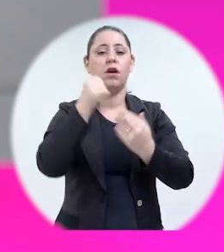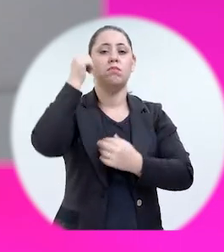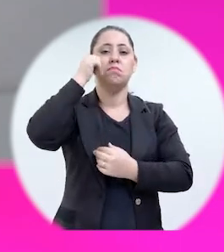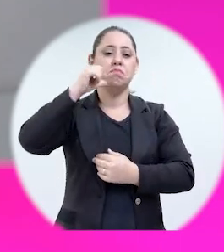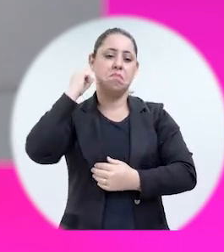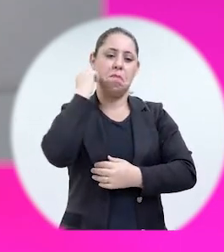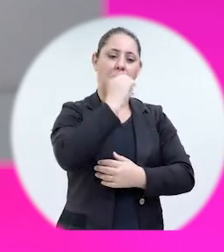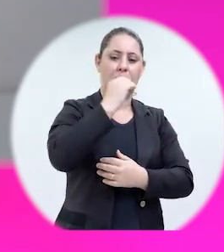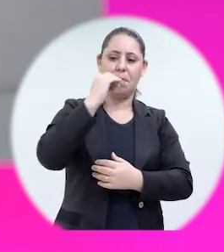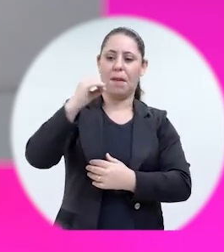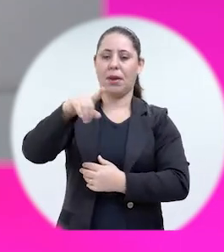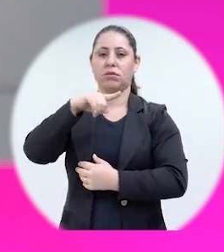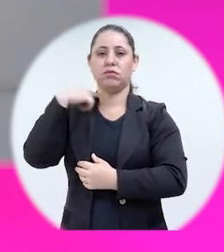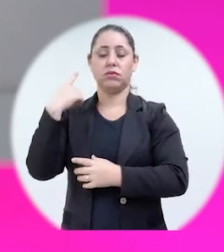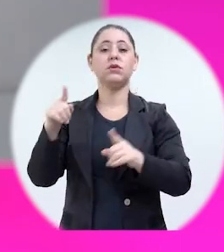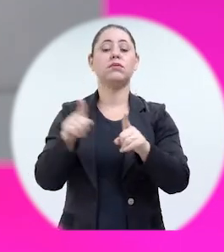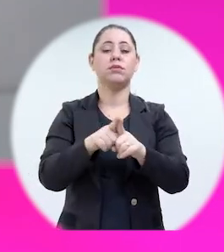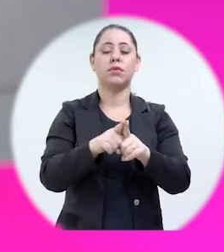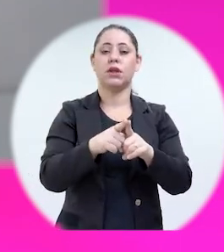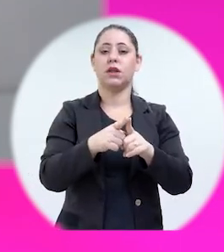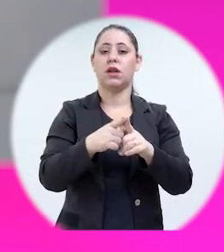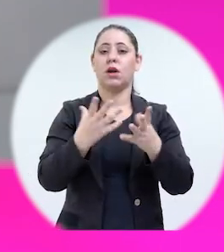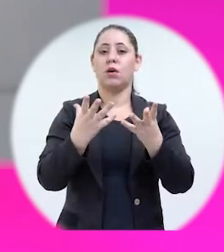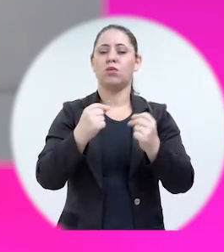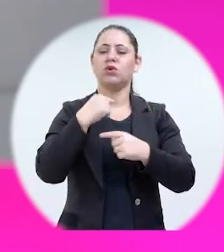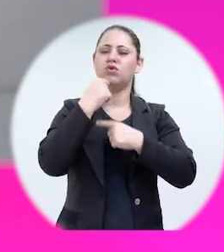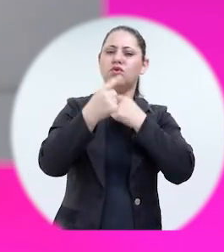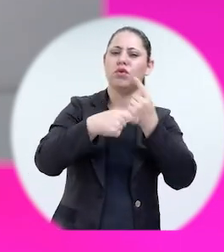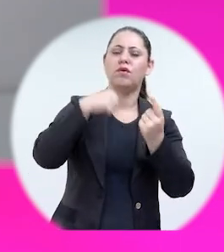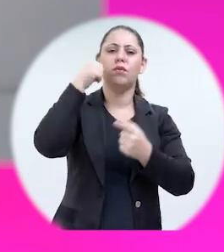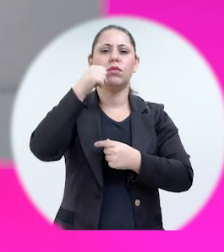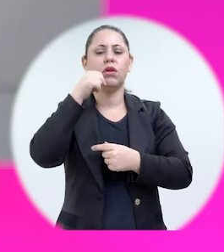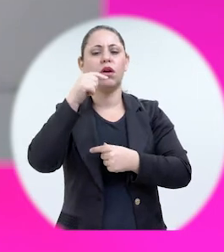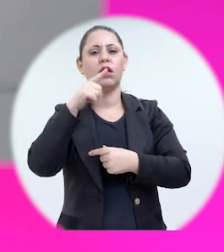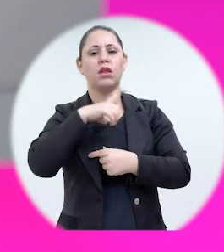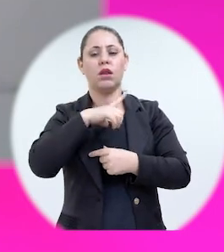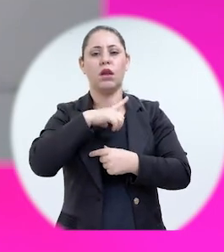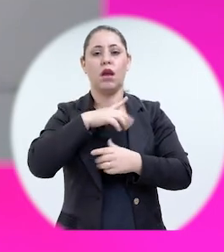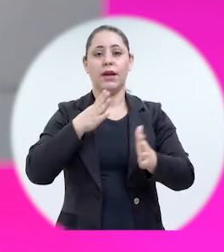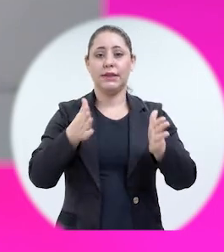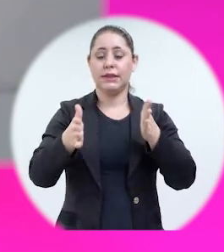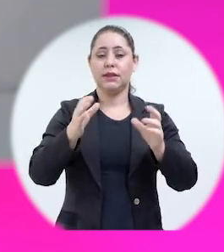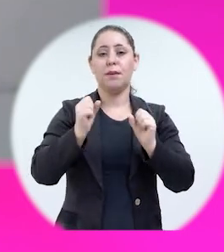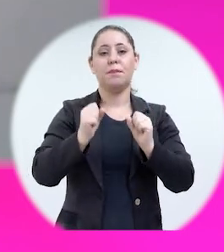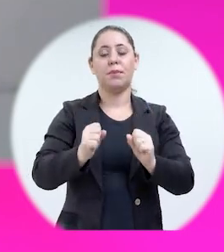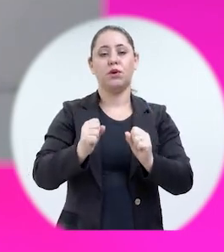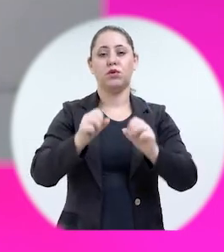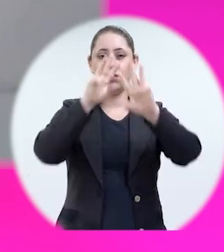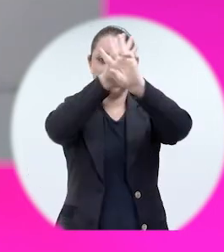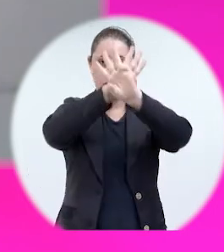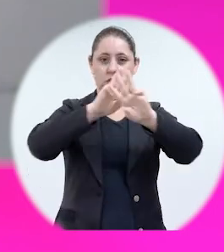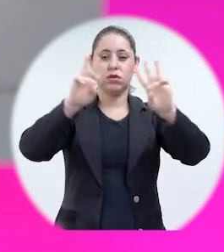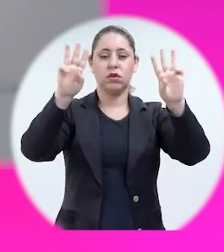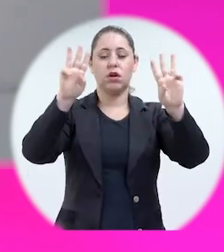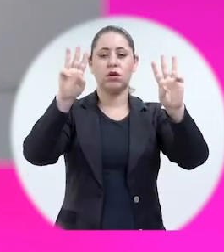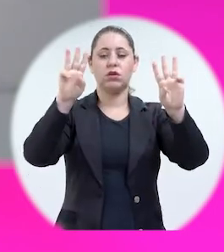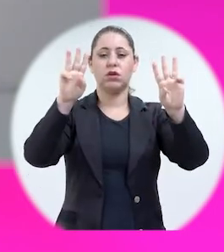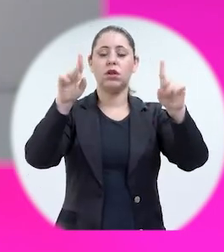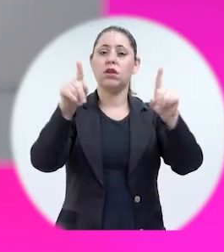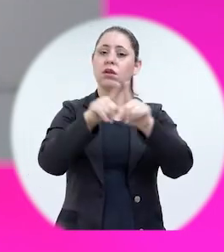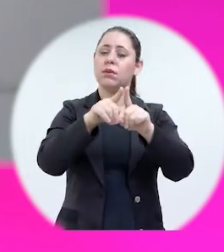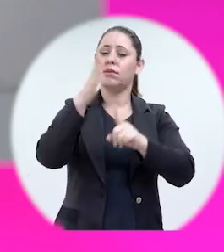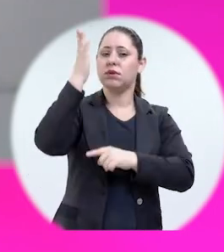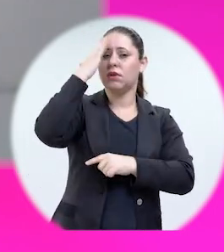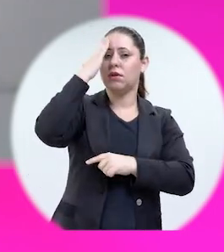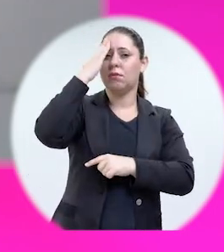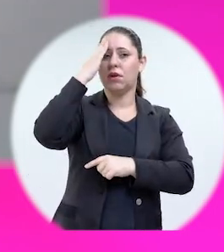fala sobre o feminicídio, várias questões que muitas mulheres ainda têm dúvida, e podem acessar o site